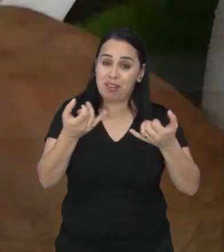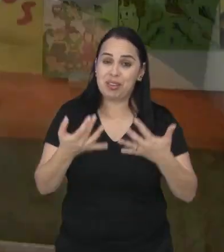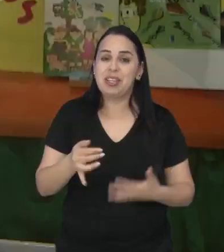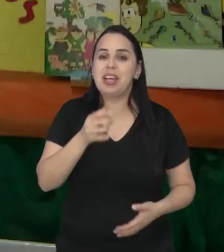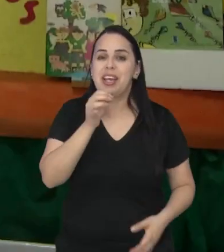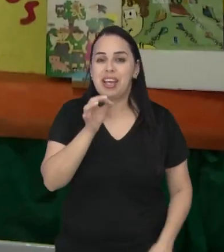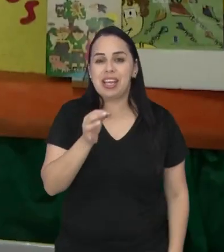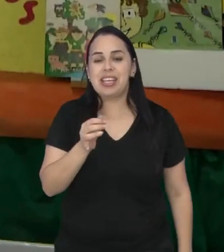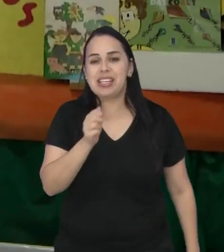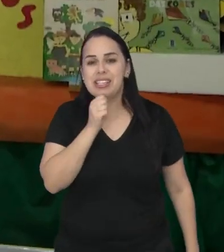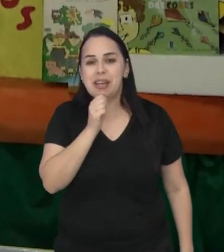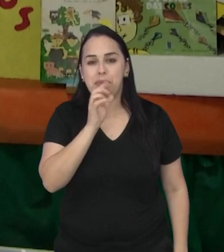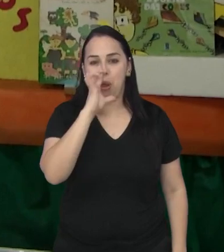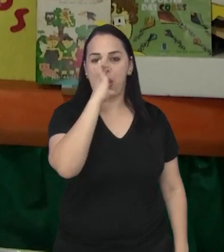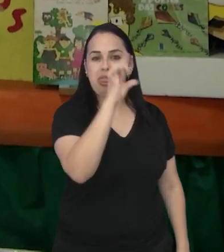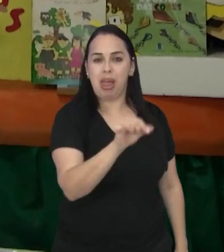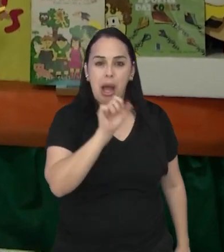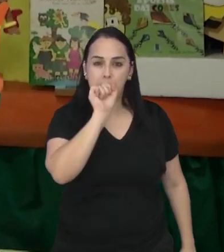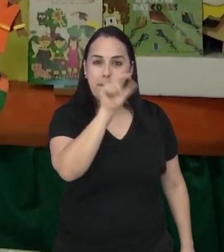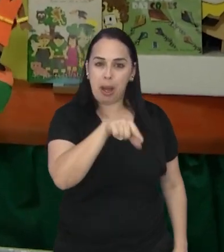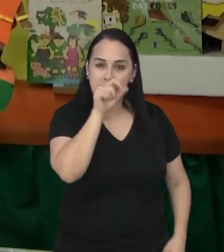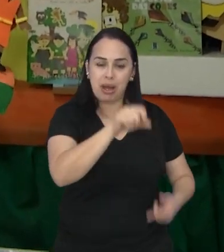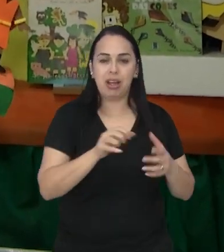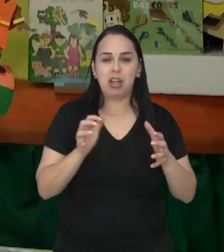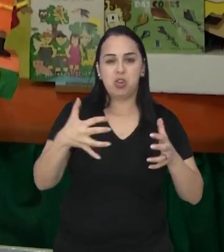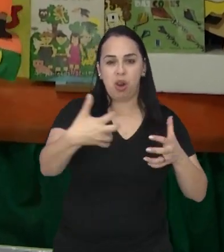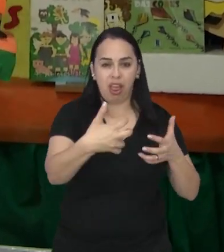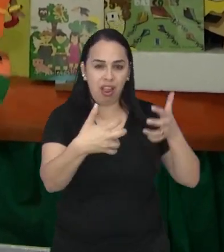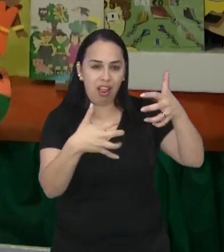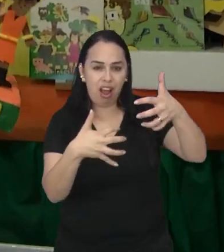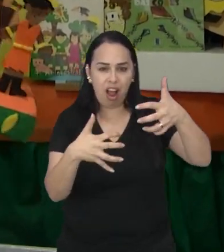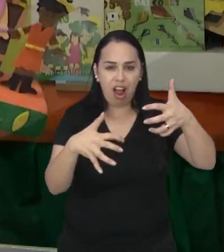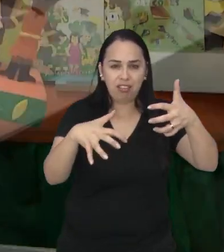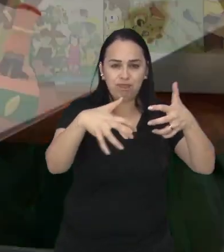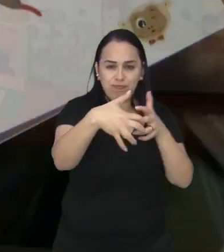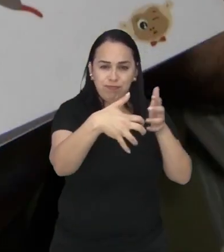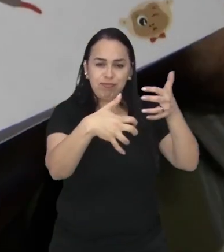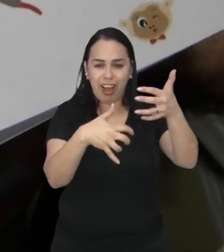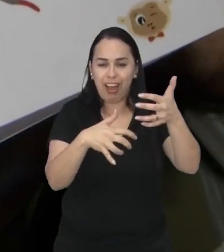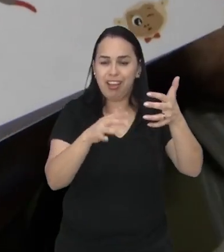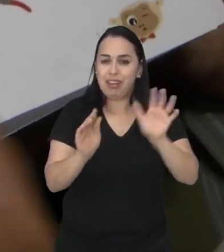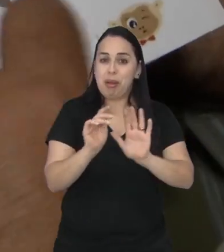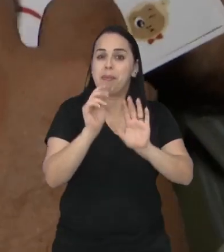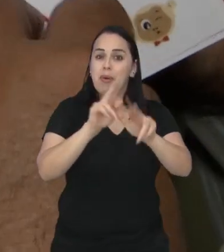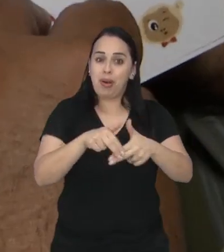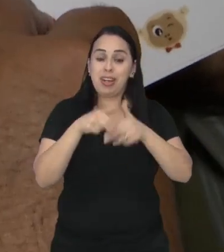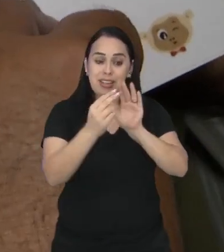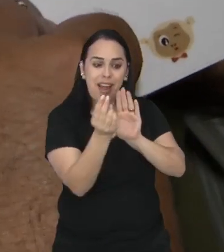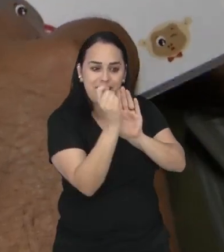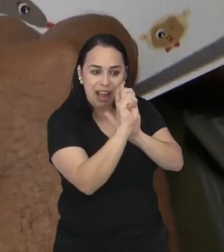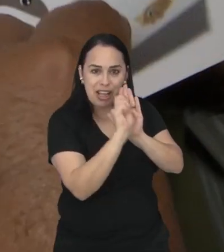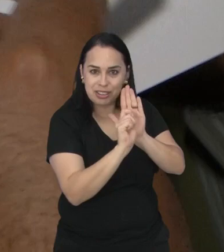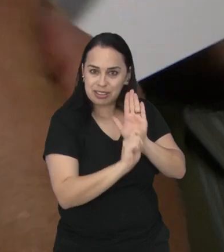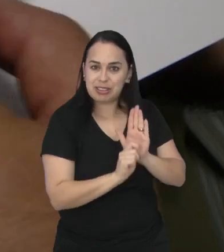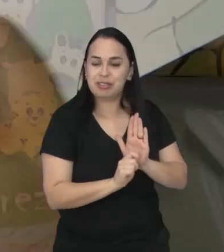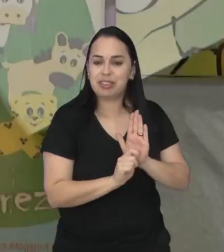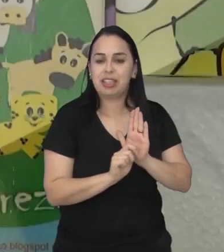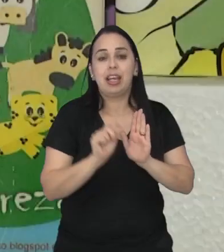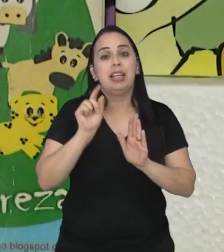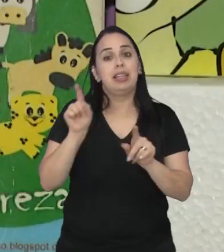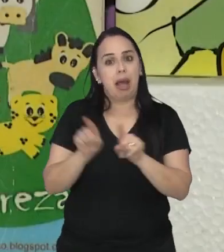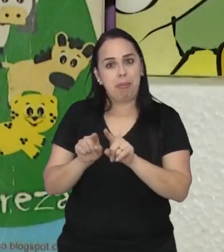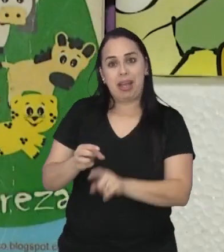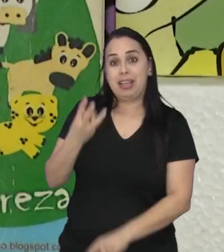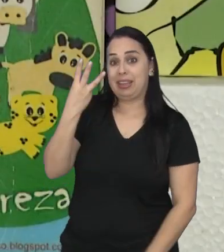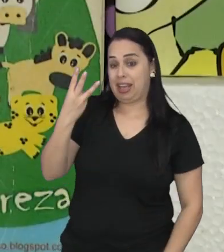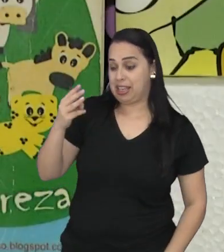a gente tem aqui, como a onça, o tamanduá, a preguiça, então eu fui colocando isso dentro da minha história. E aí